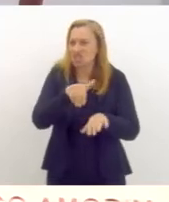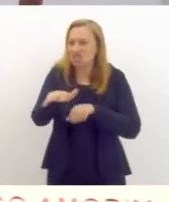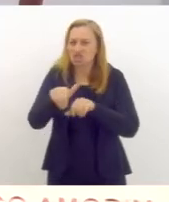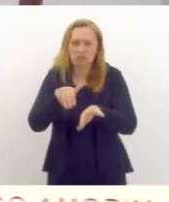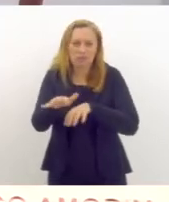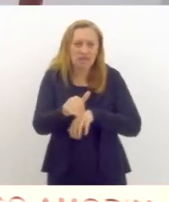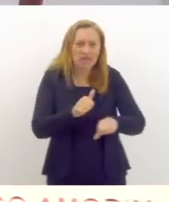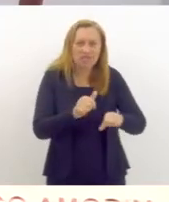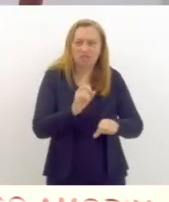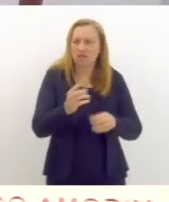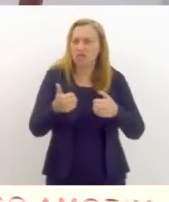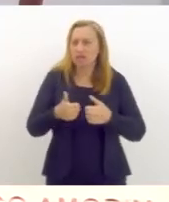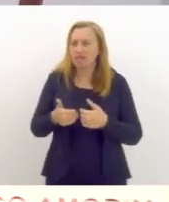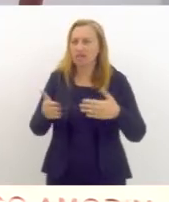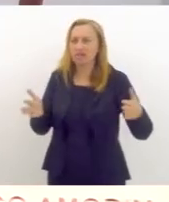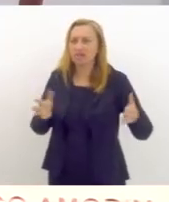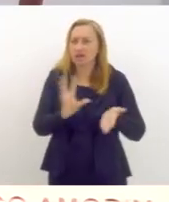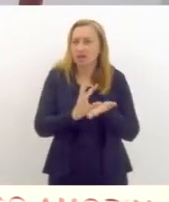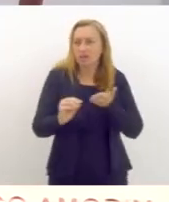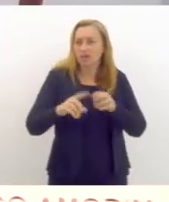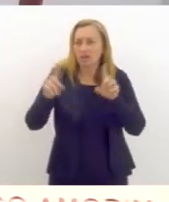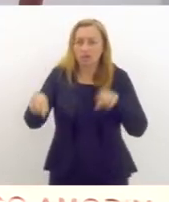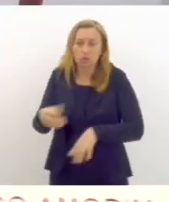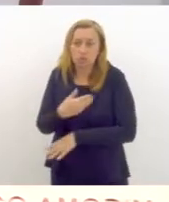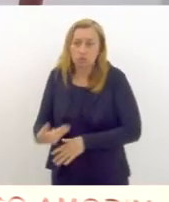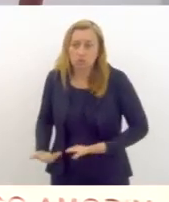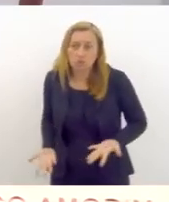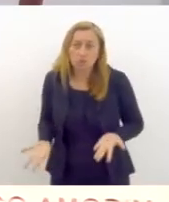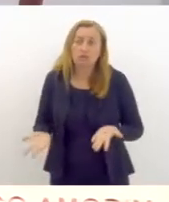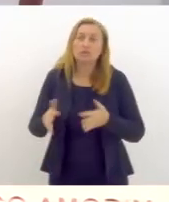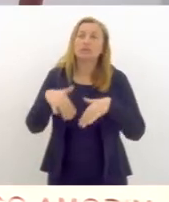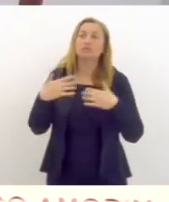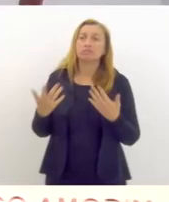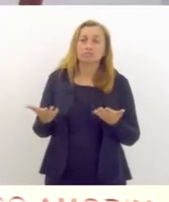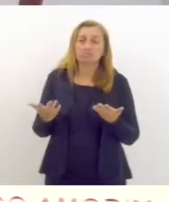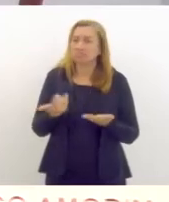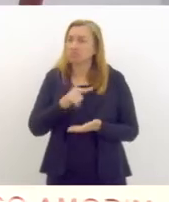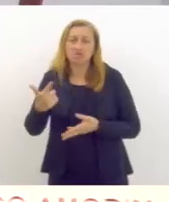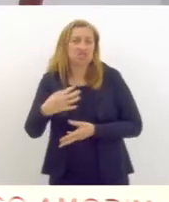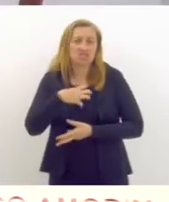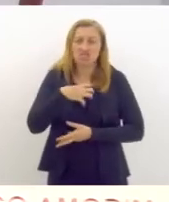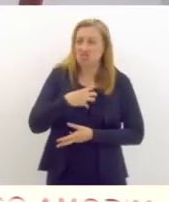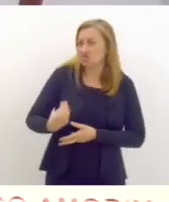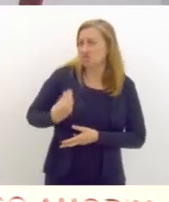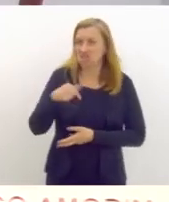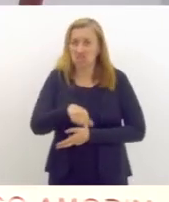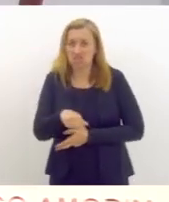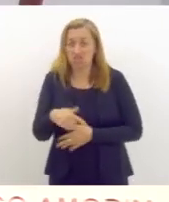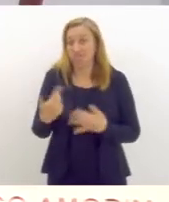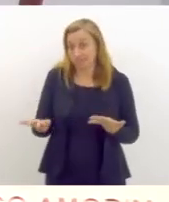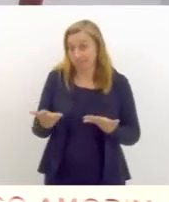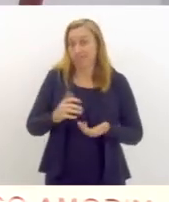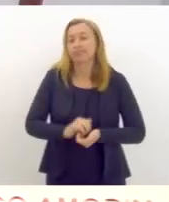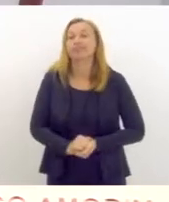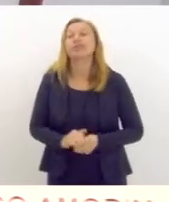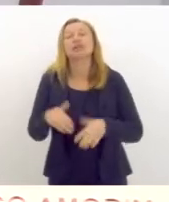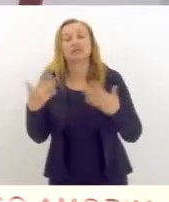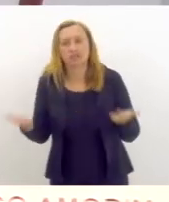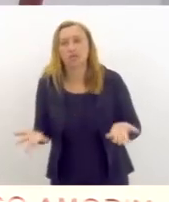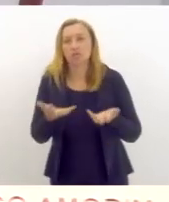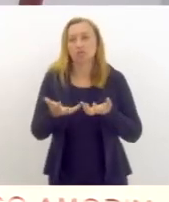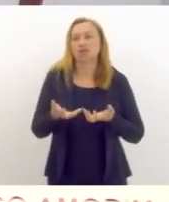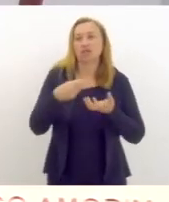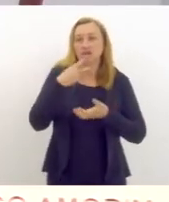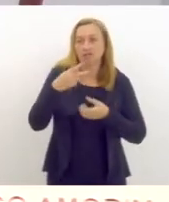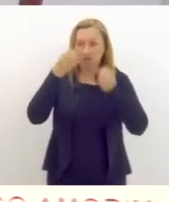estaria aberto a pauta do Servidor a pauta do concursado não teria sentido a gente já estaria no litígio então quero